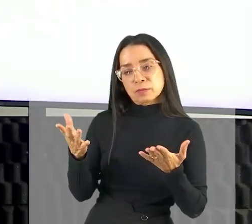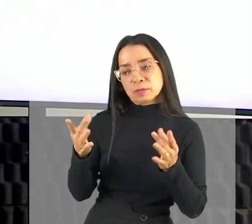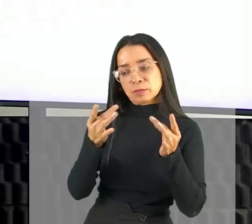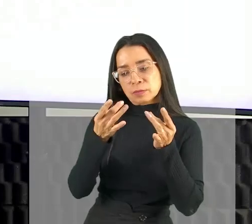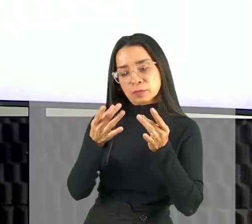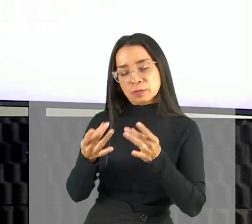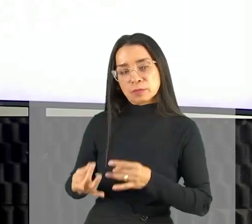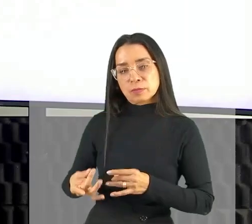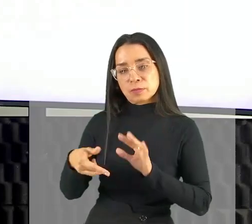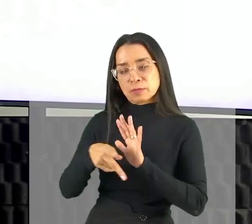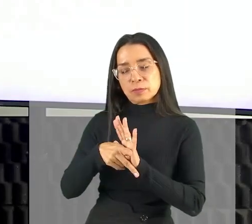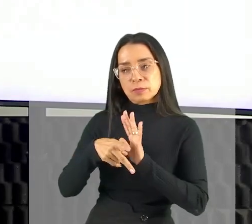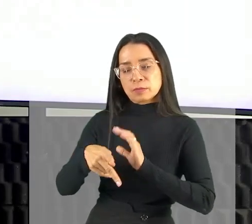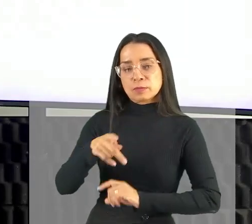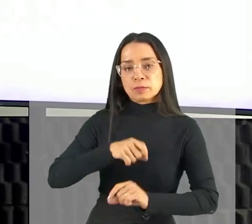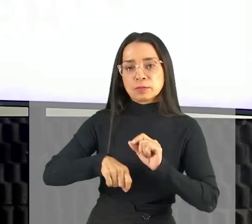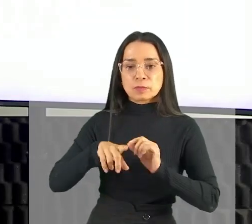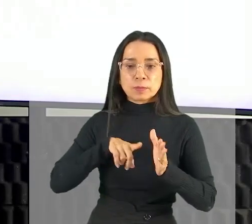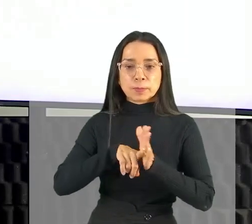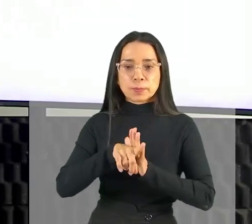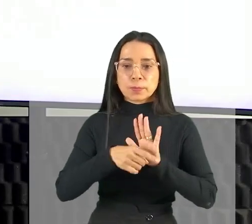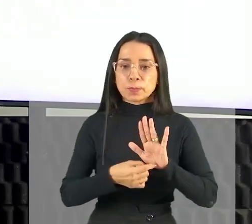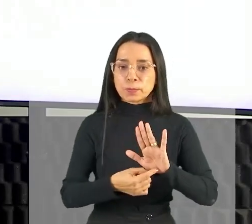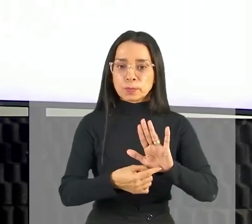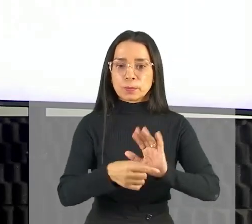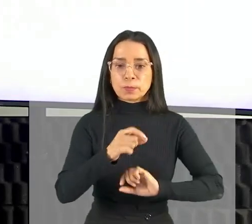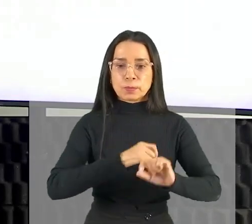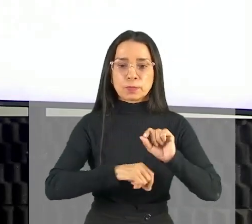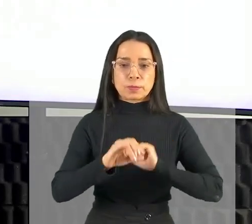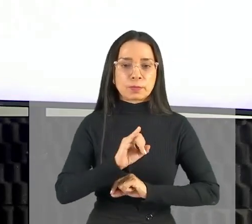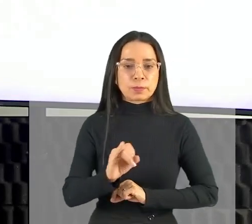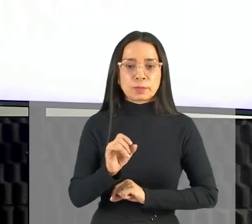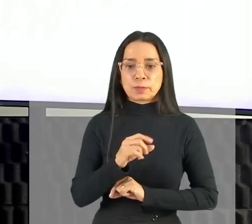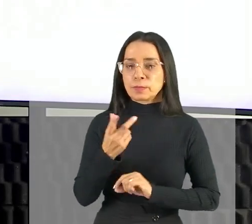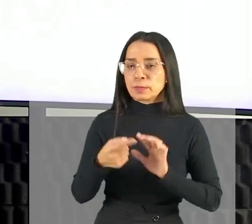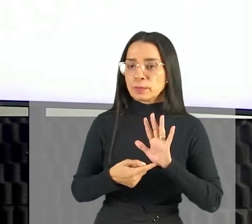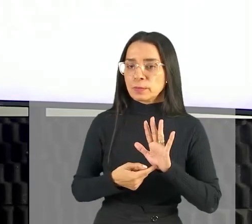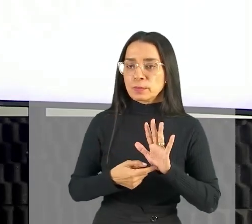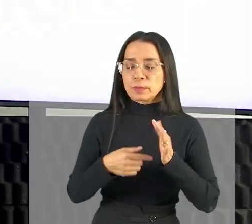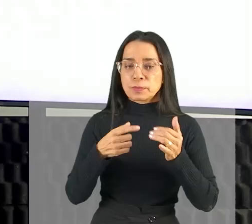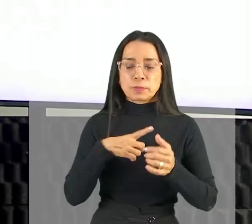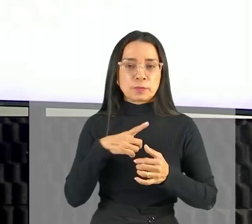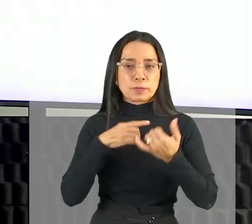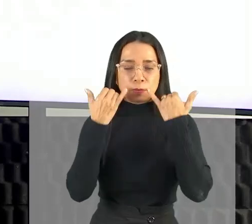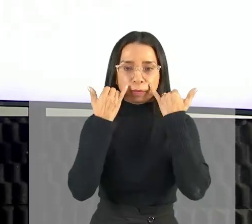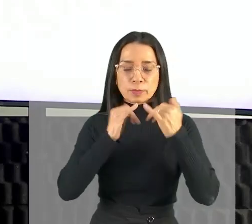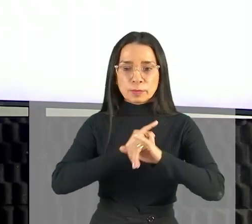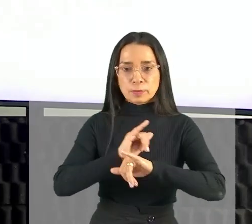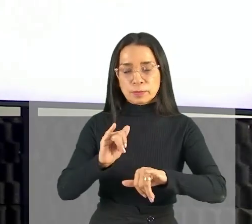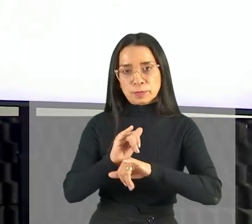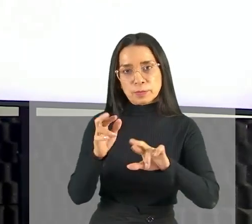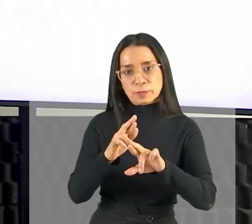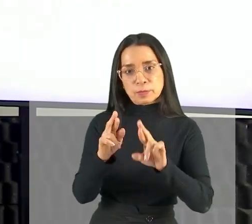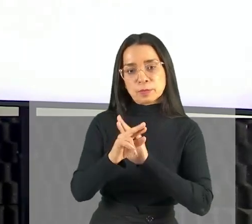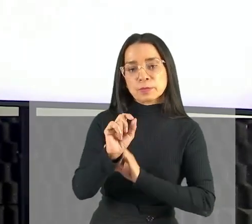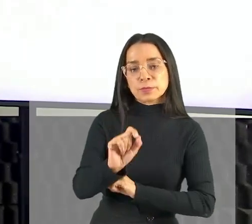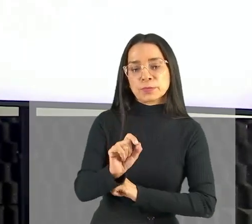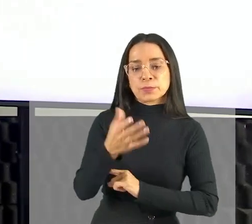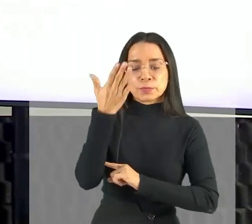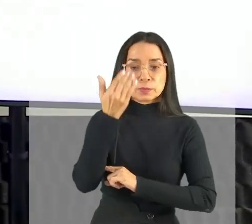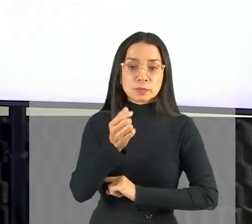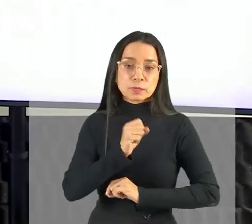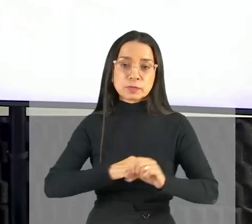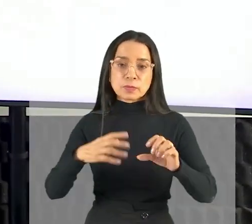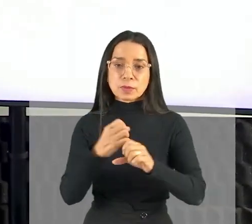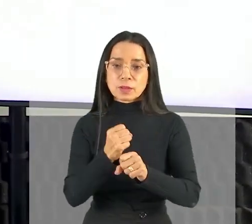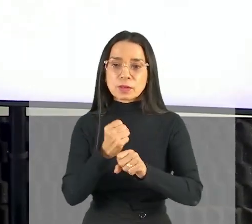particular genético que a questão vai apresentar se a questão não disser nada com esse respeito então eu já sei que na minha conta de